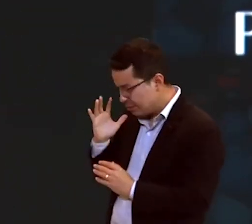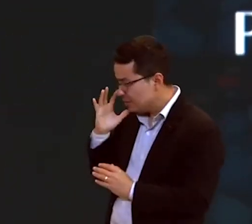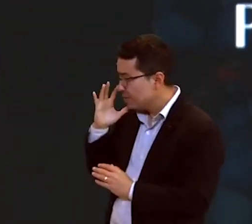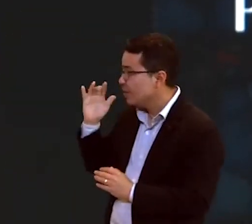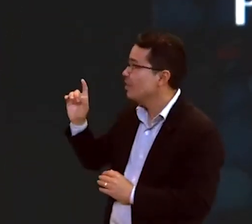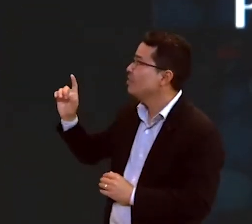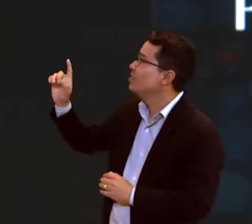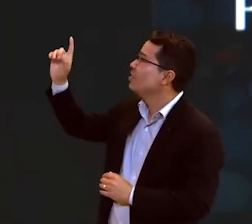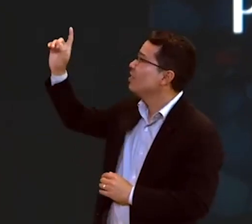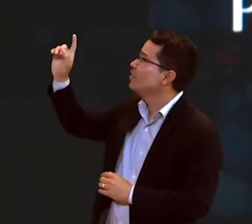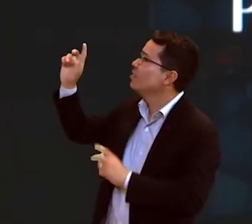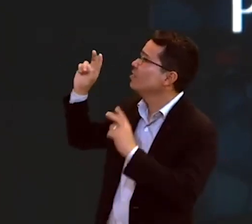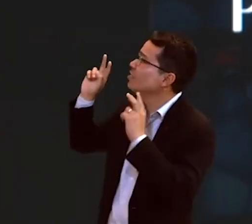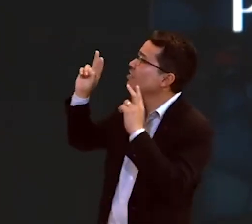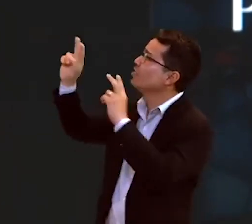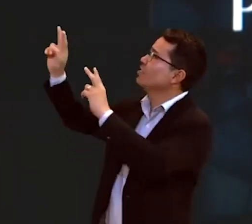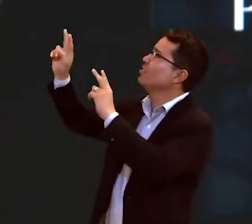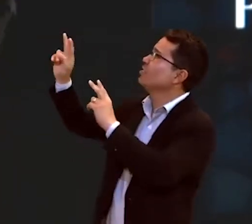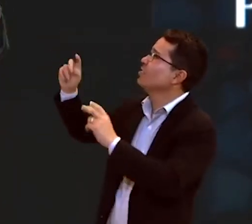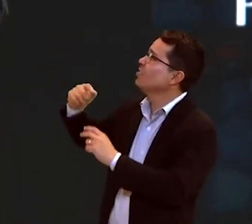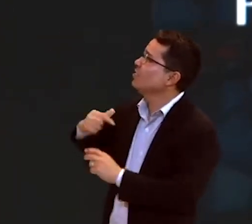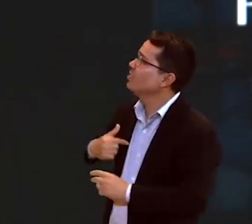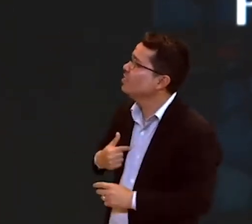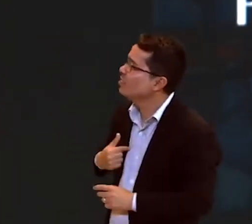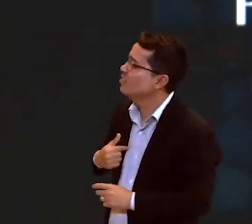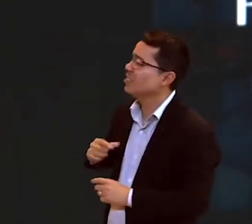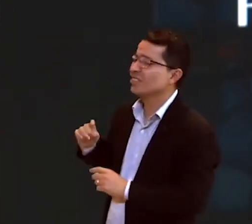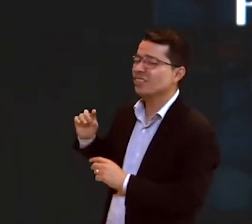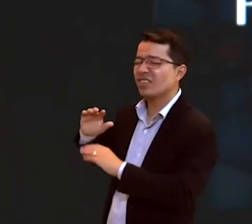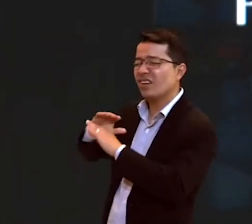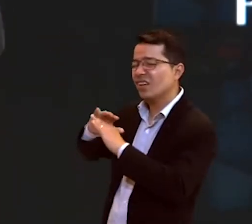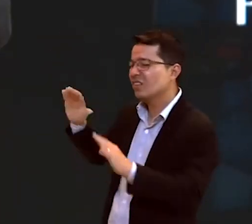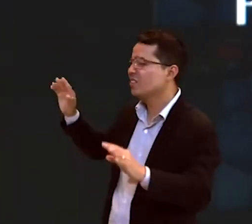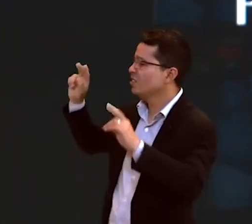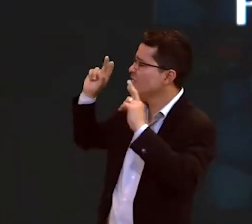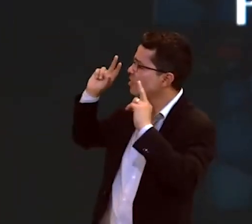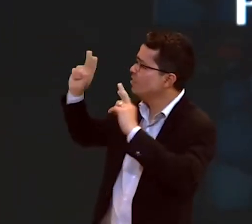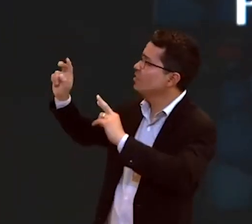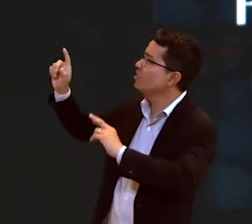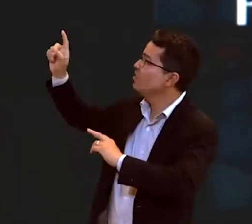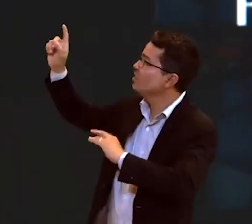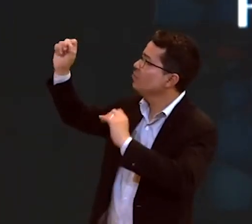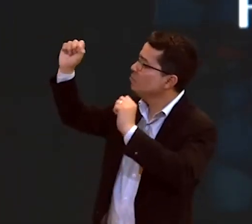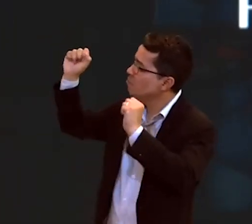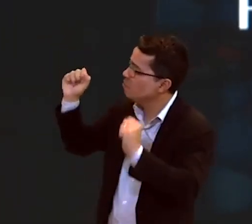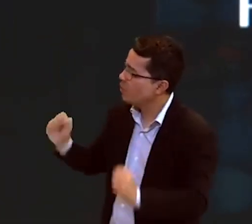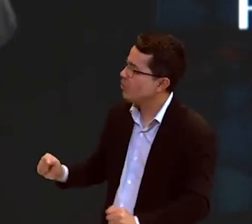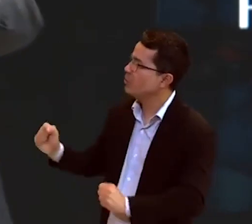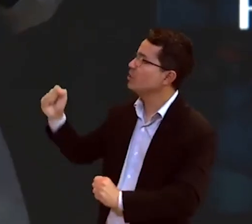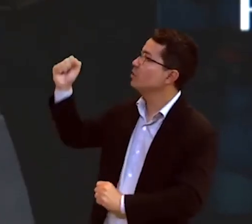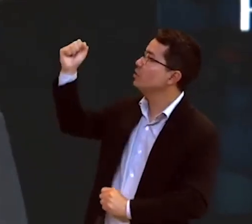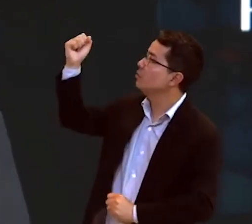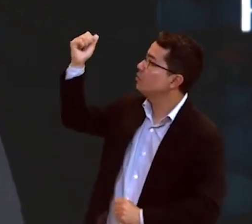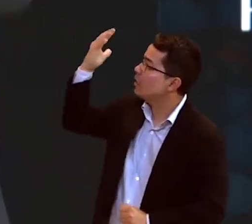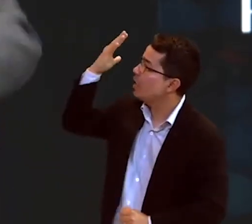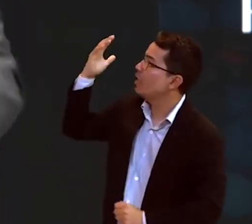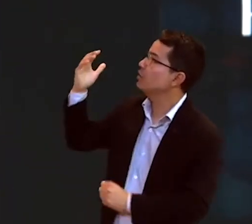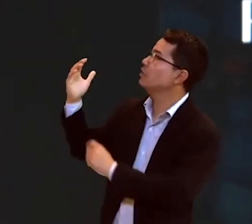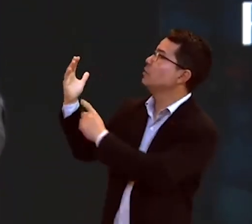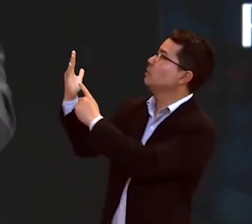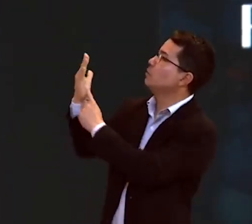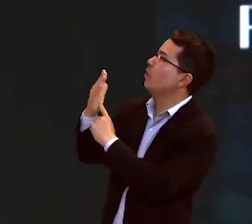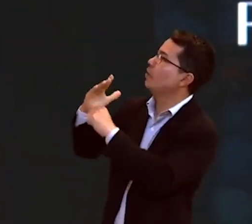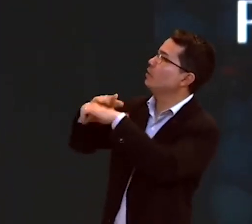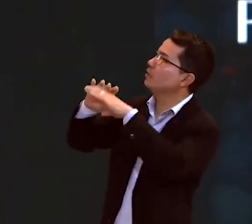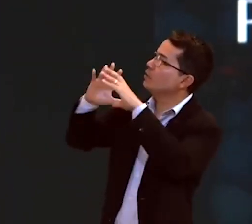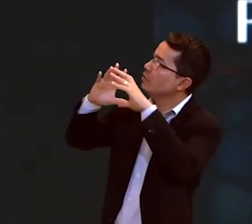uma coisa eu sei que o Senhor tem poder para manifestar a Tua graça e trazer cura. E então eu vou pedir: Senhor, cura.